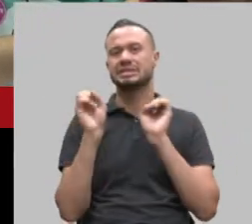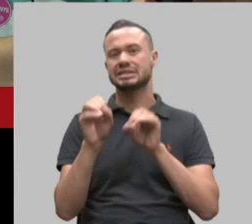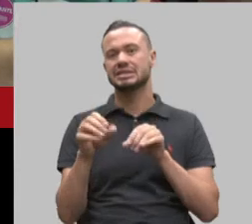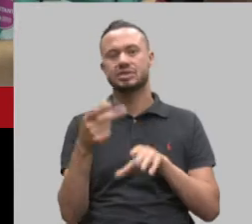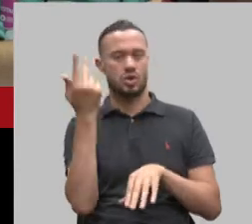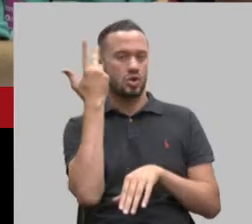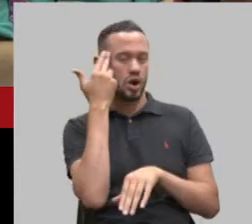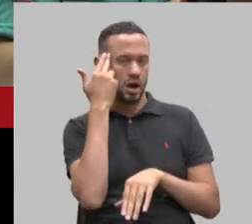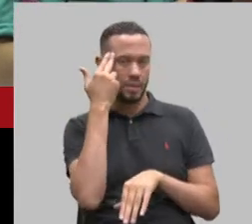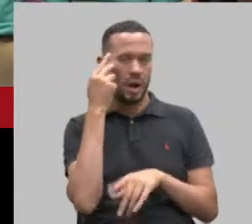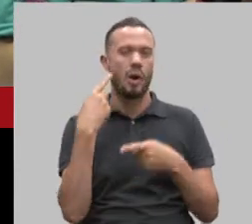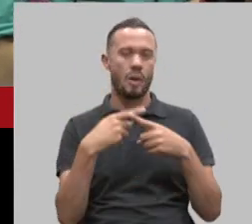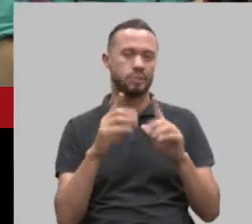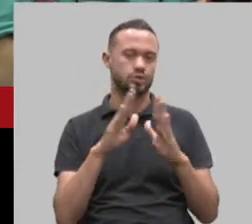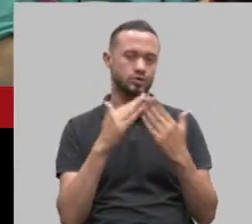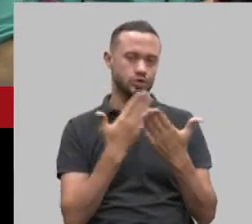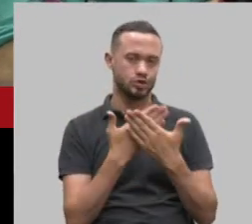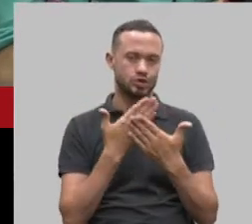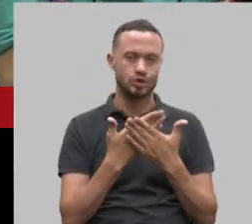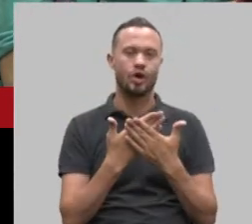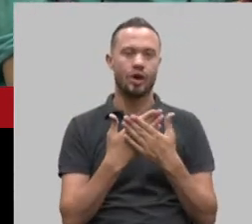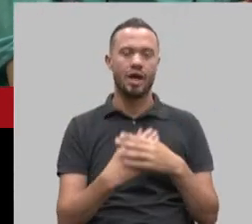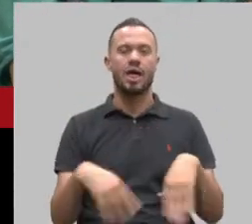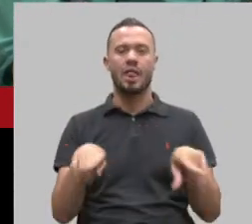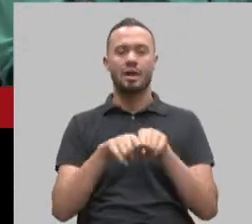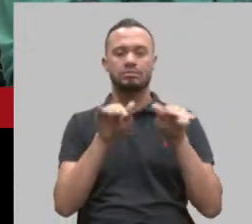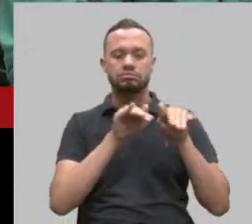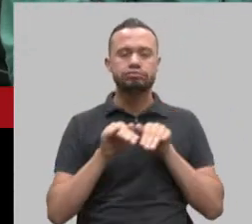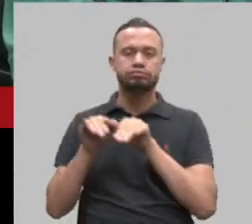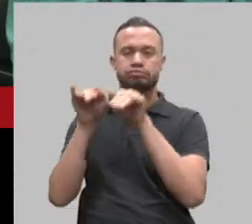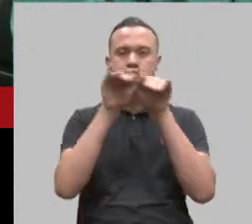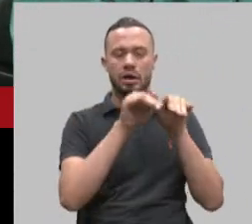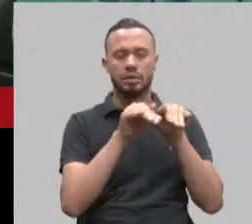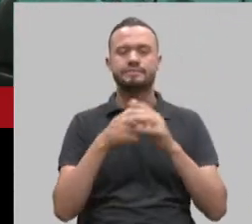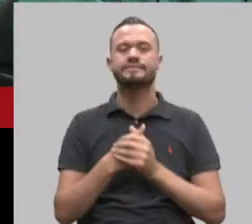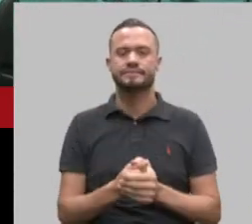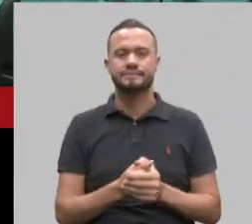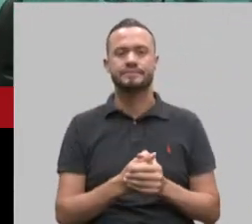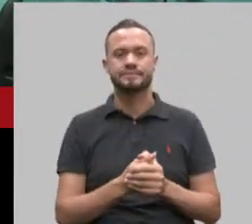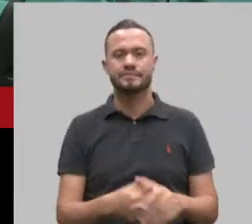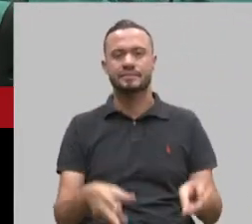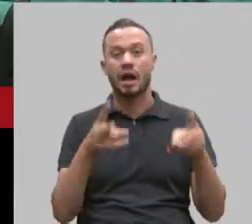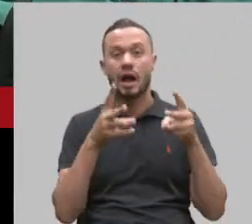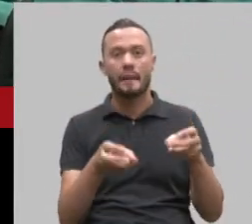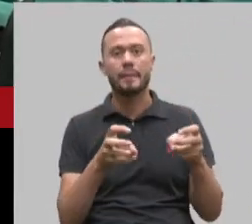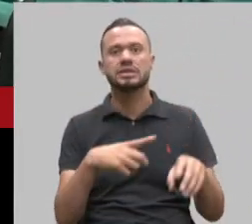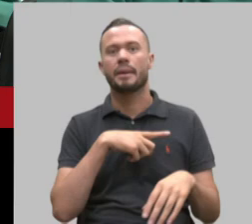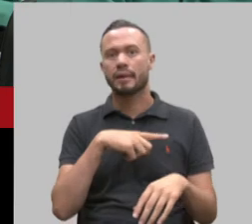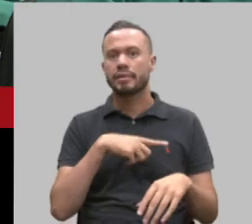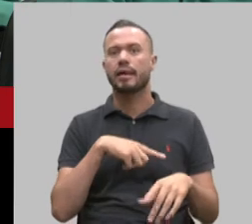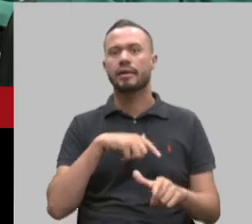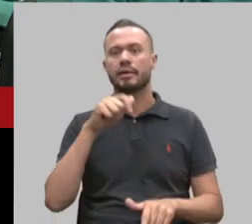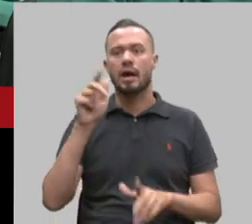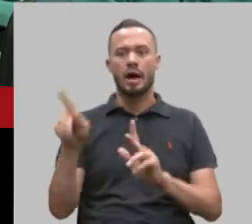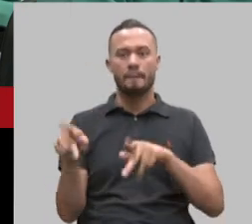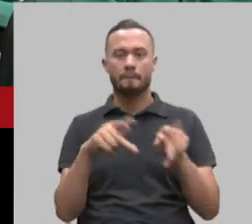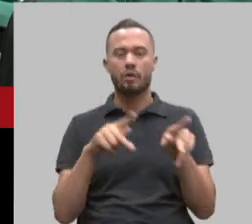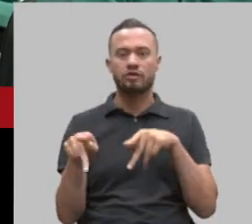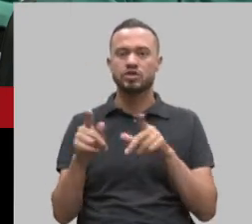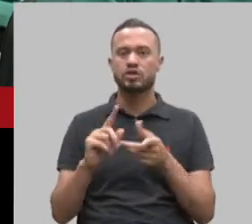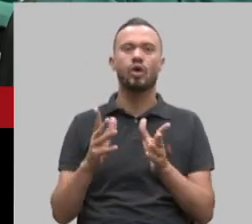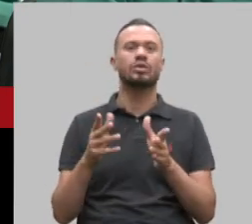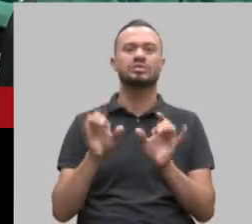escola por meio desse equilíbrio qualitativo proporcionado visto que AD centes com desenvolvimento muito exacerbado só por